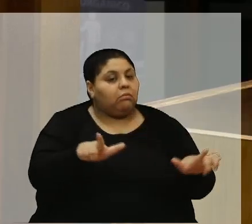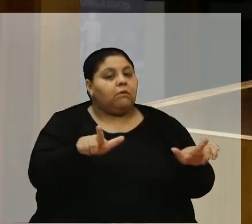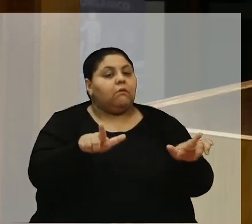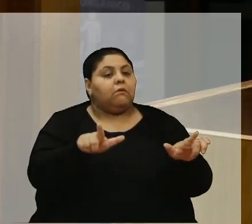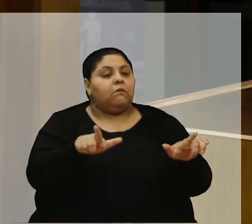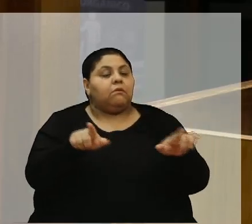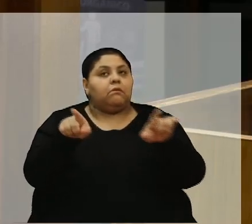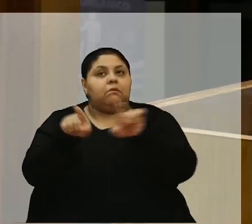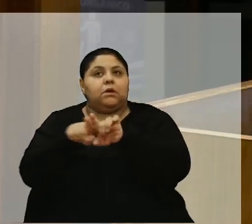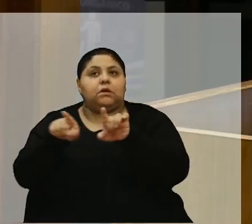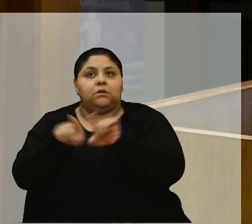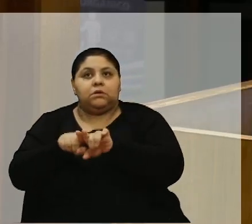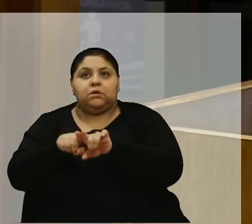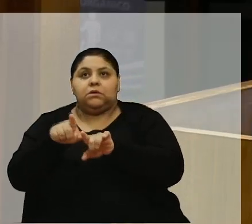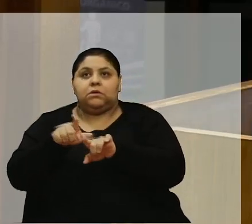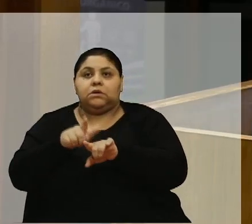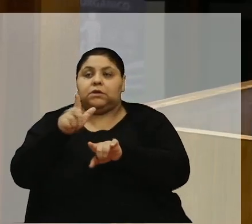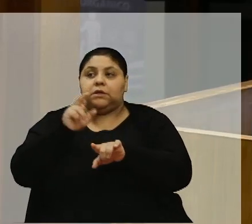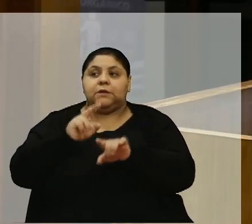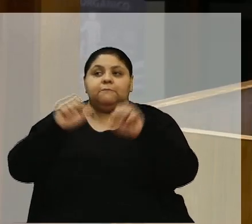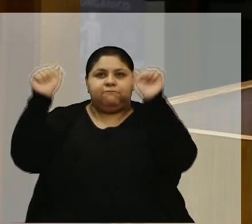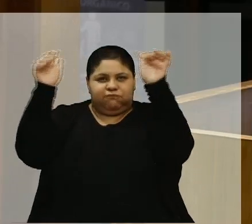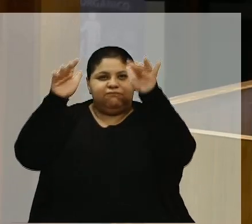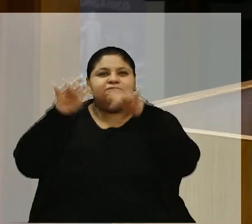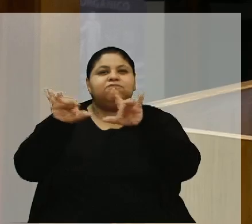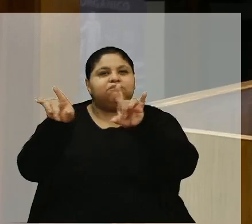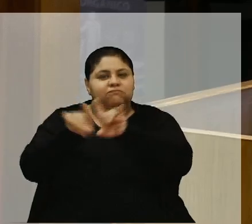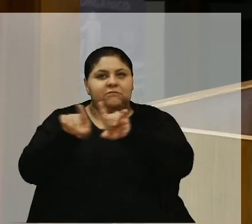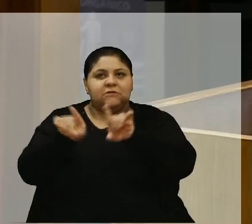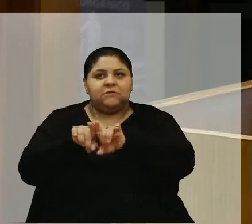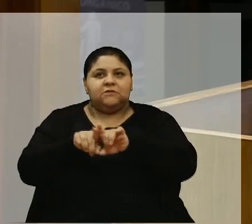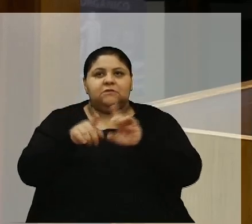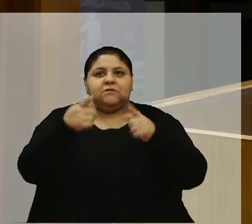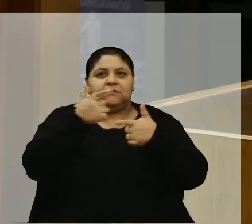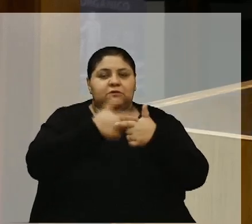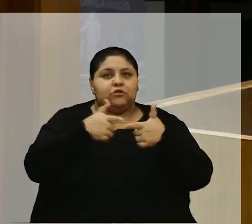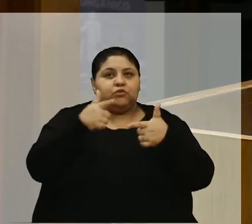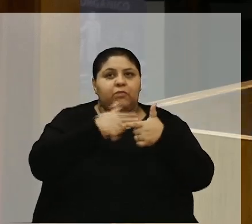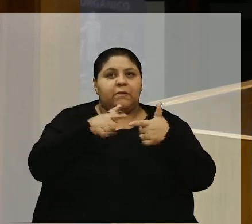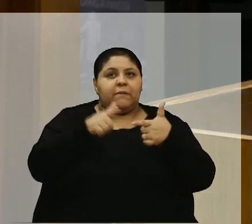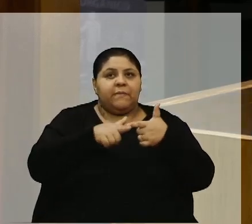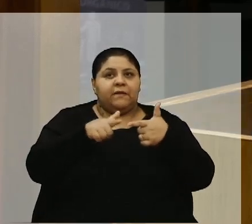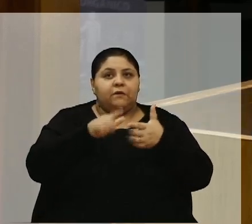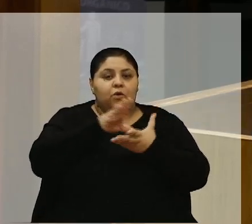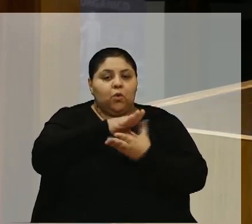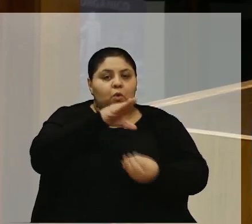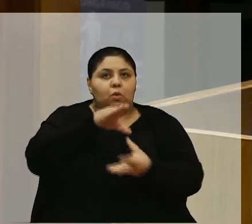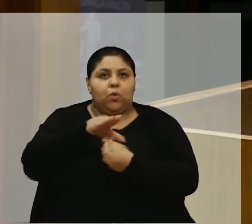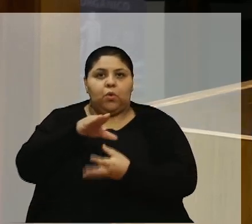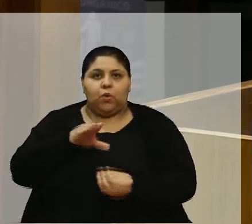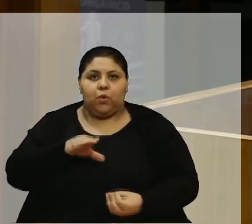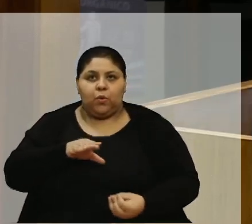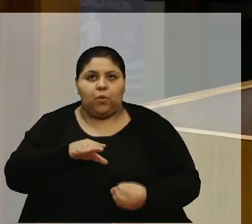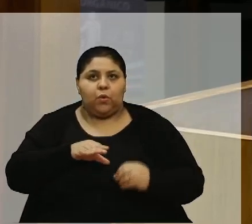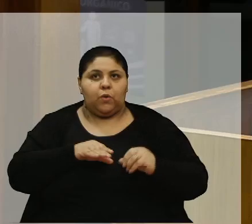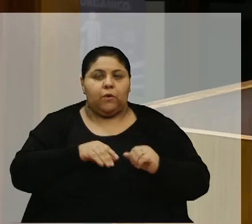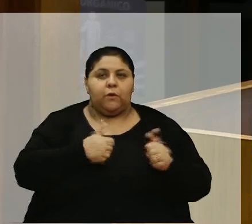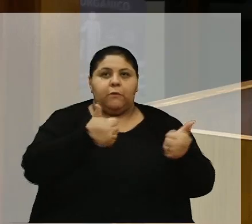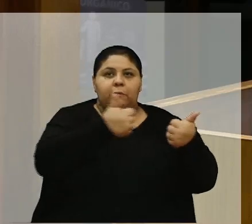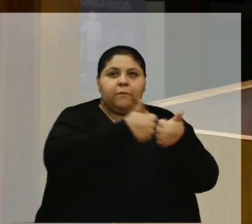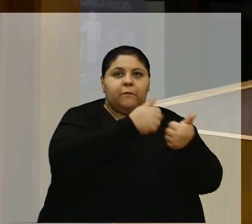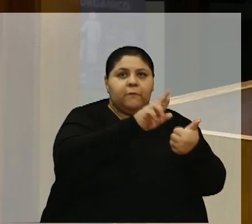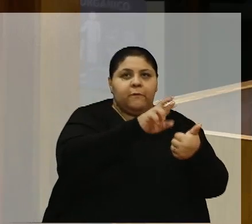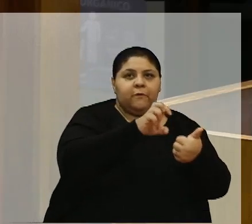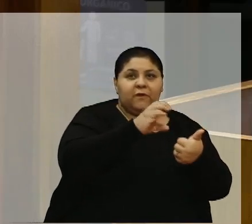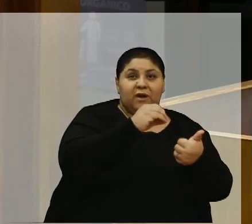Também as fortes chuvas contribuem por isso e no problema de contenção. De um lado, lá no Reolon, o